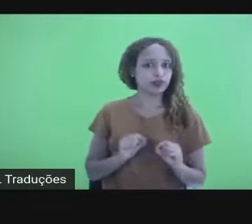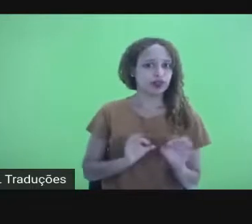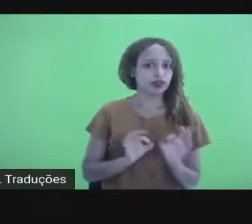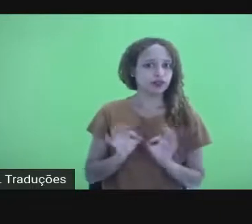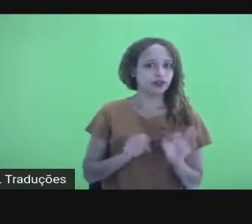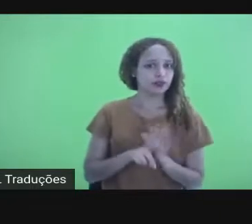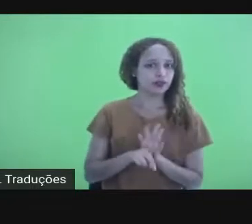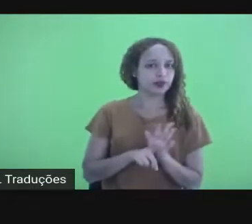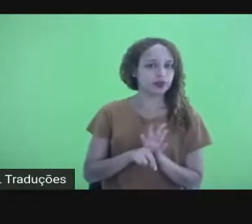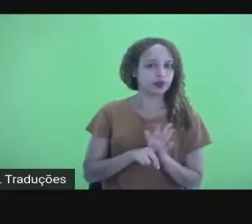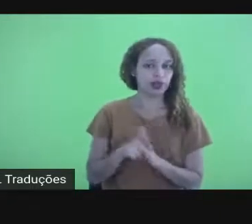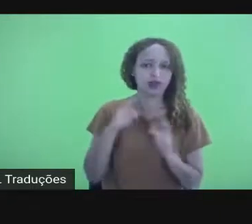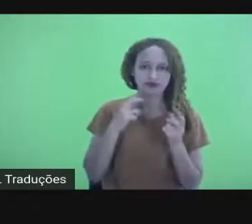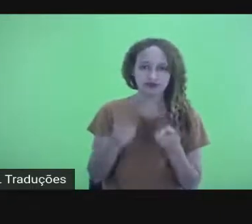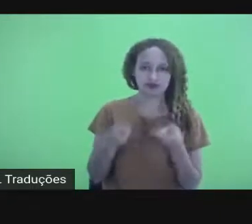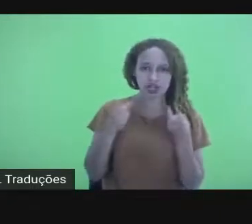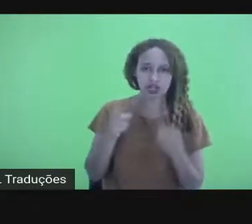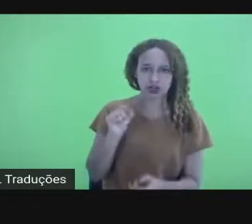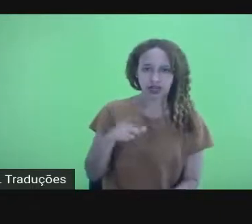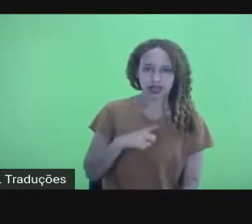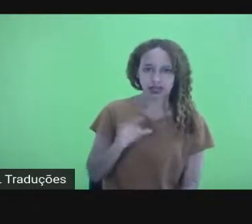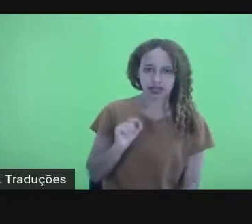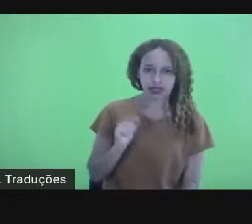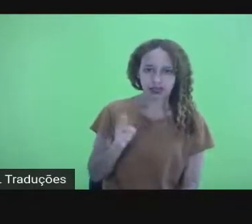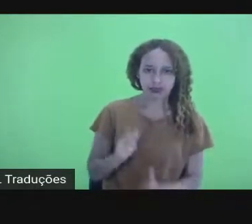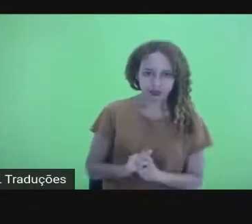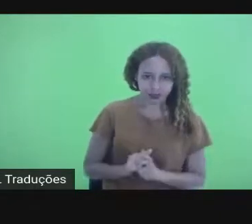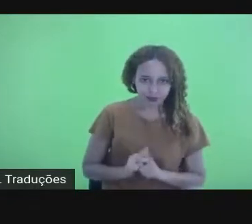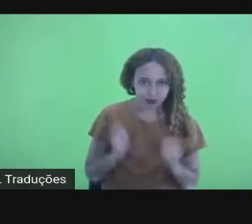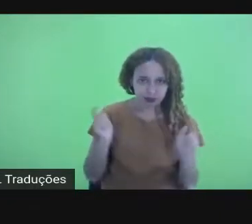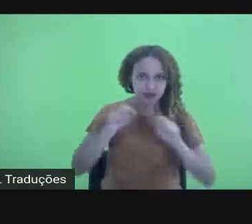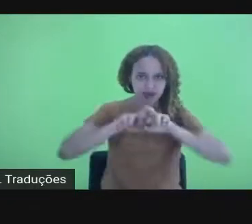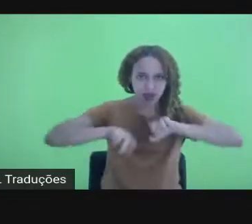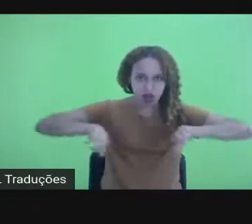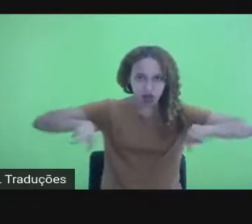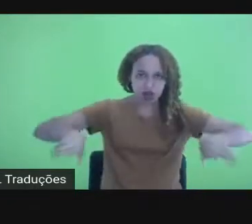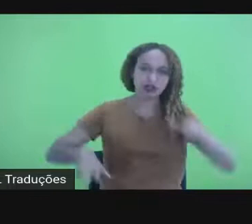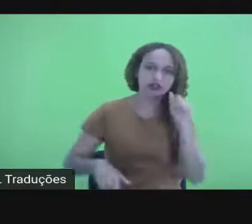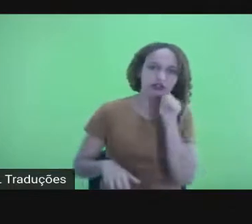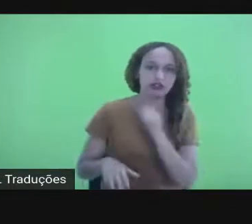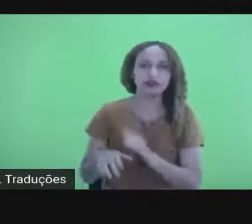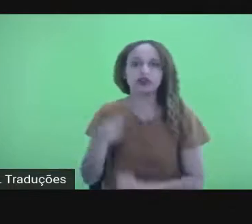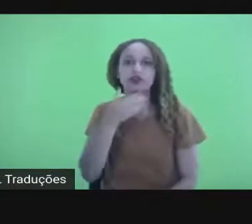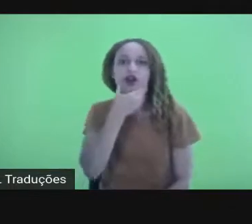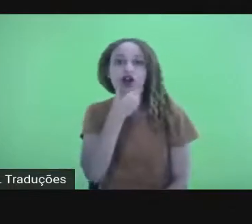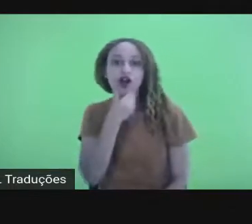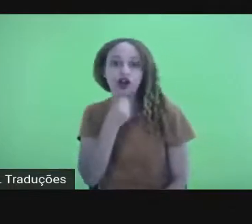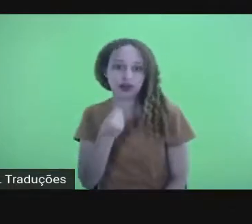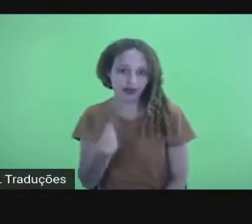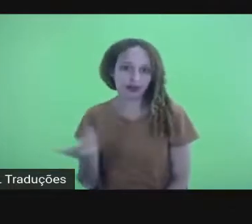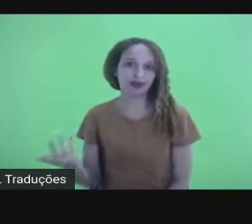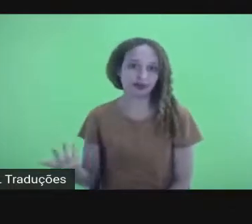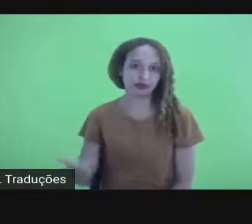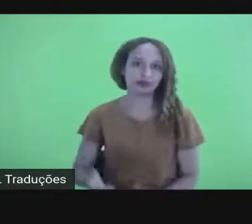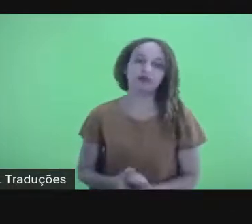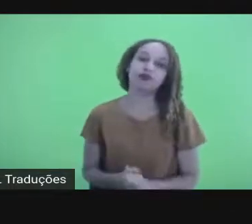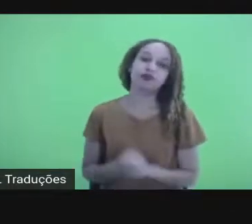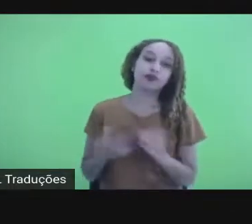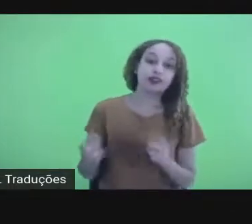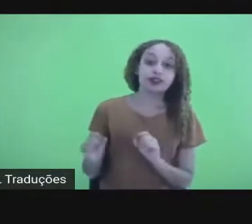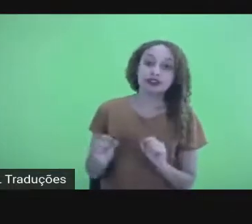percebeu que existe uma discrepância muito grande entre artistas homens e artistas mulheres dentro da coleção.